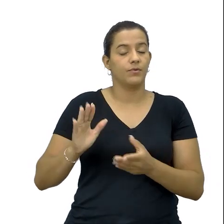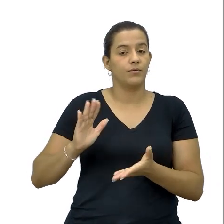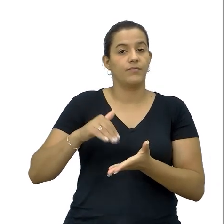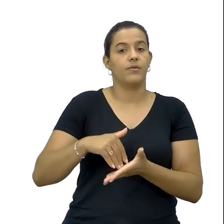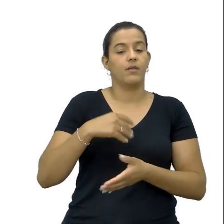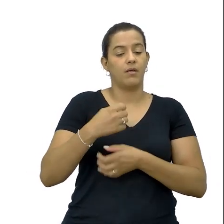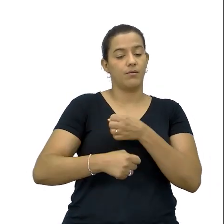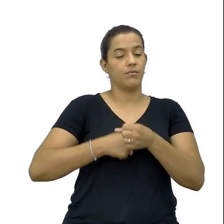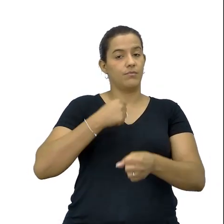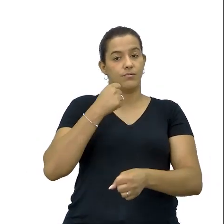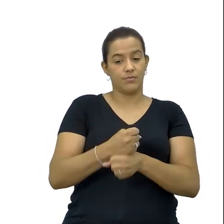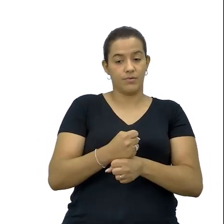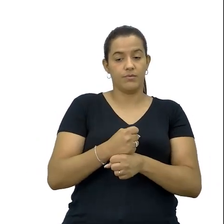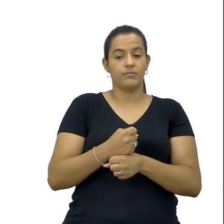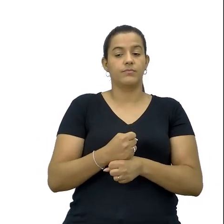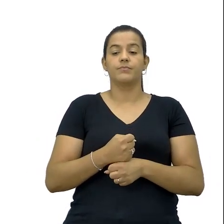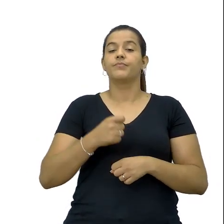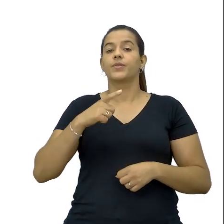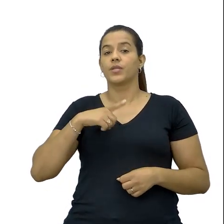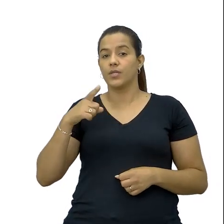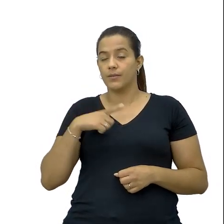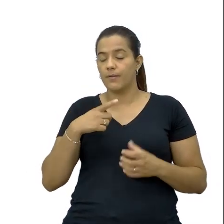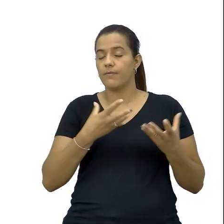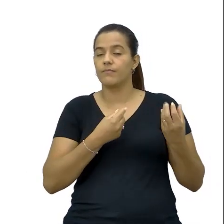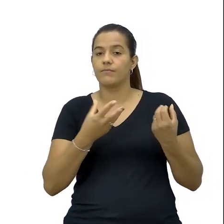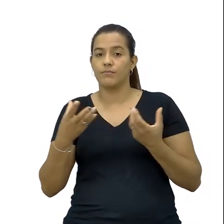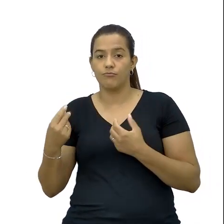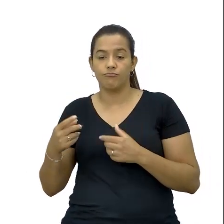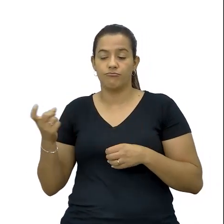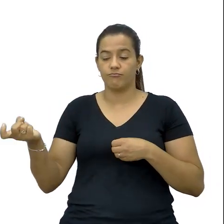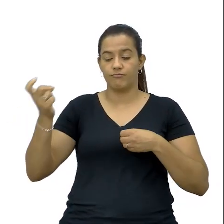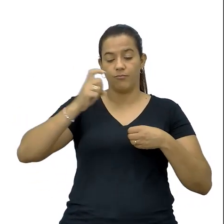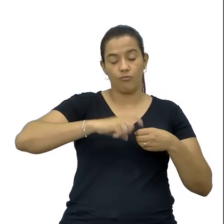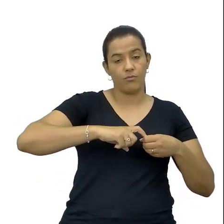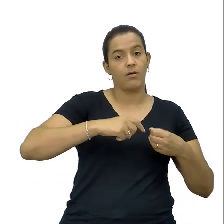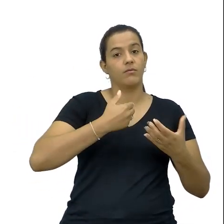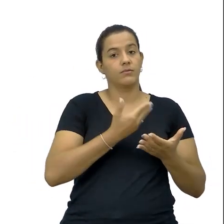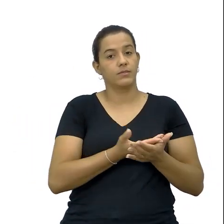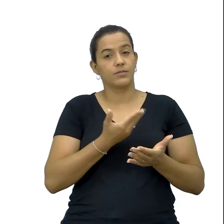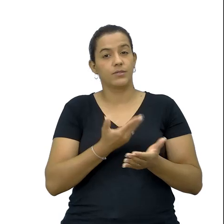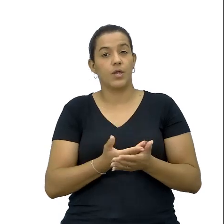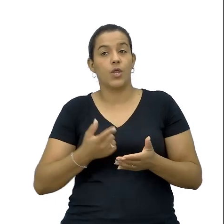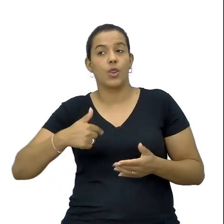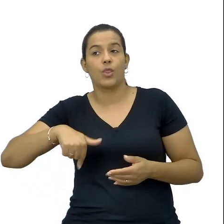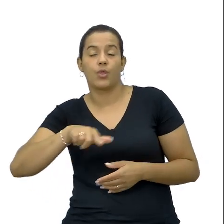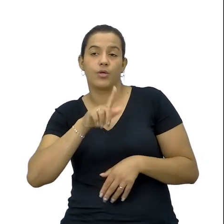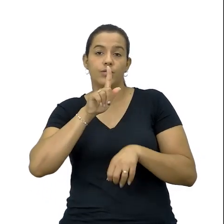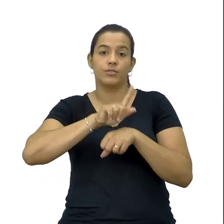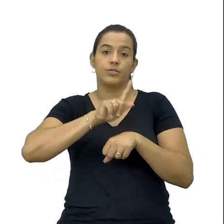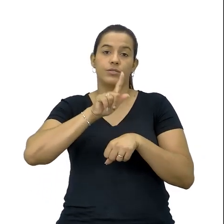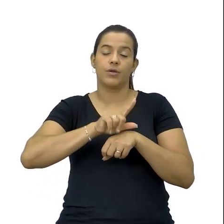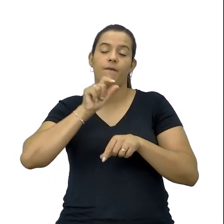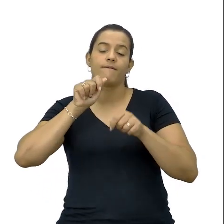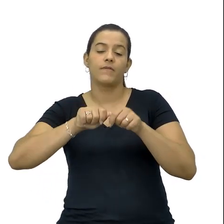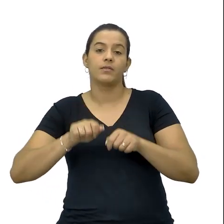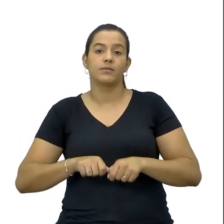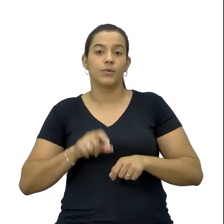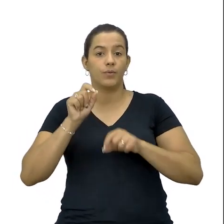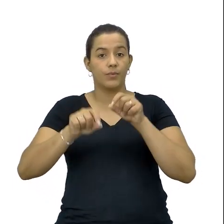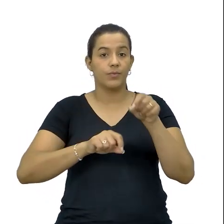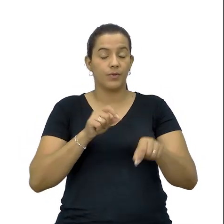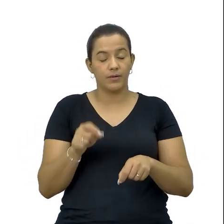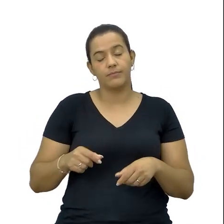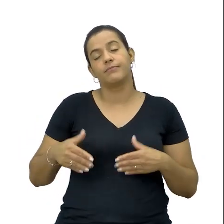novembro, quando nós tivemos todo um movimento de retomada. Então, de que forma vamos fazer a gestão agora da sala de aula,